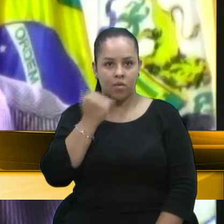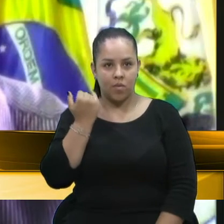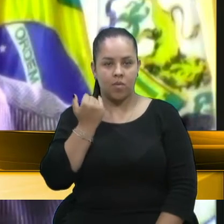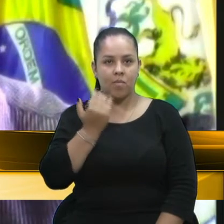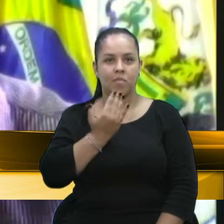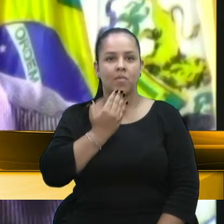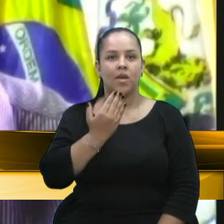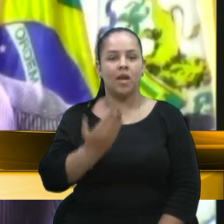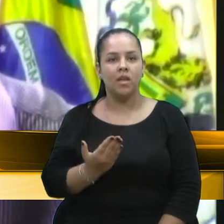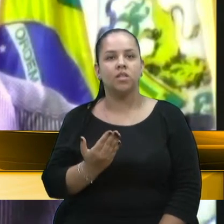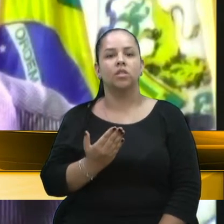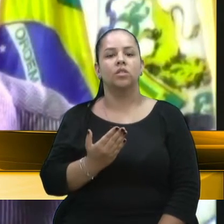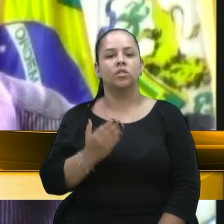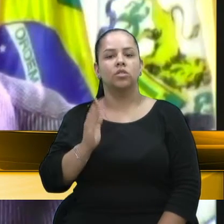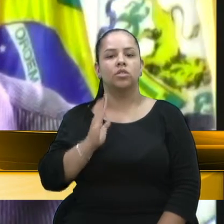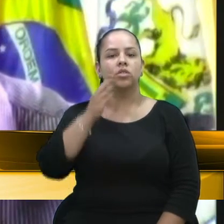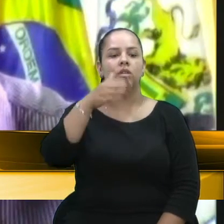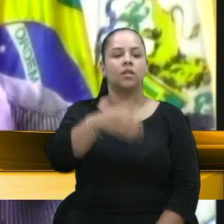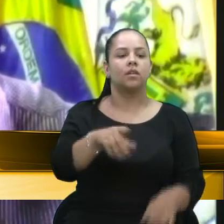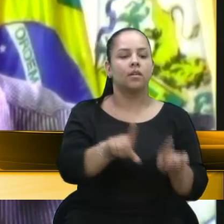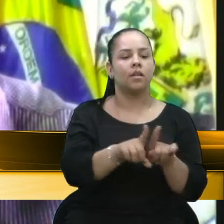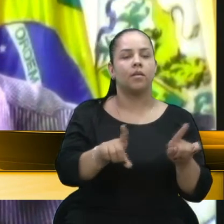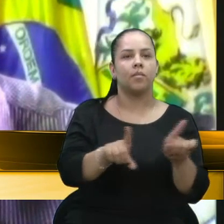gentileza de que cheguem também